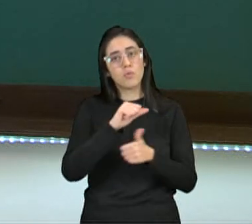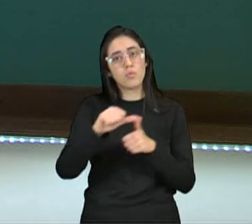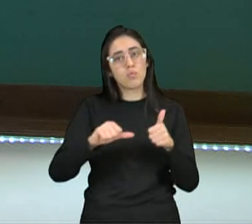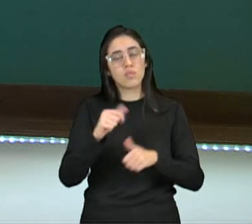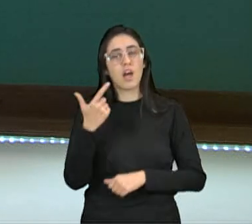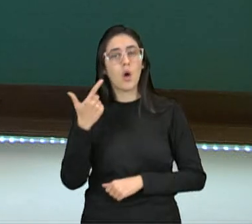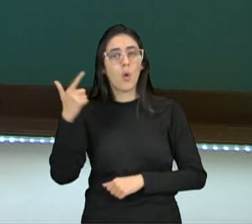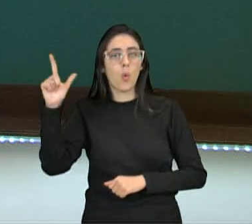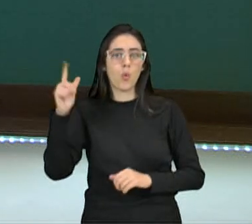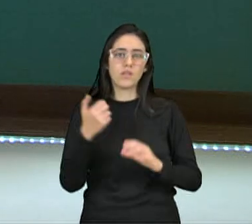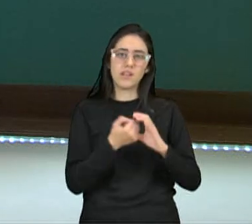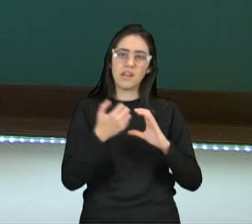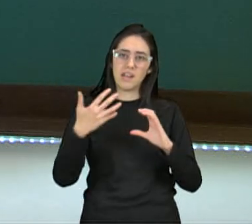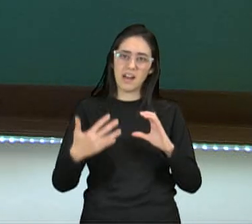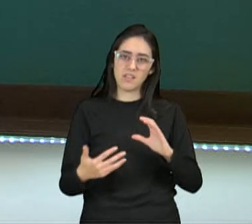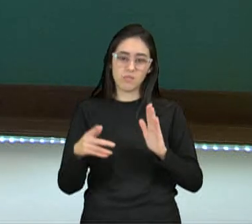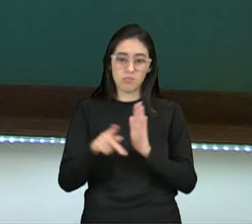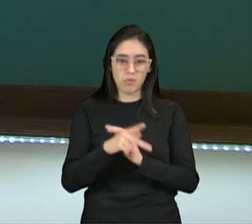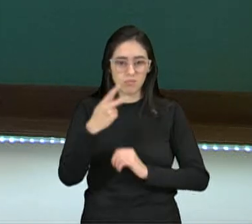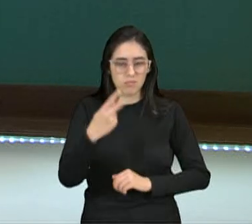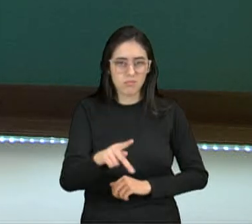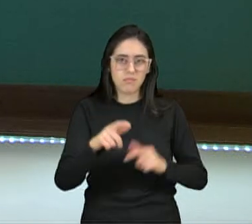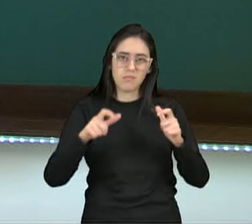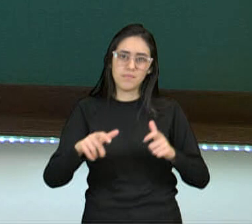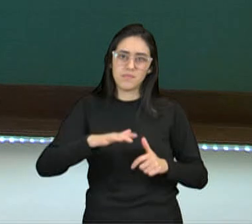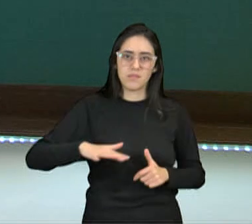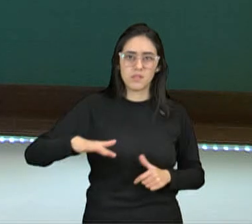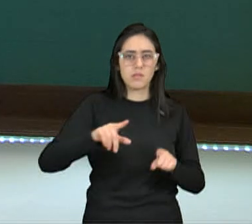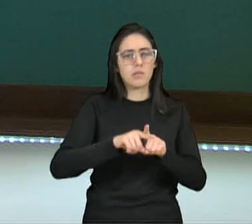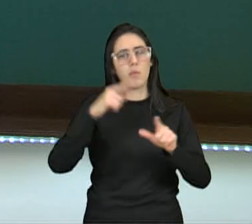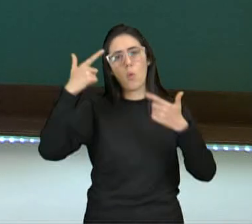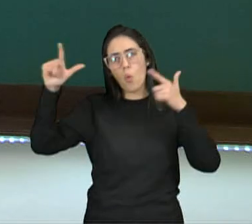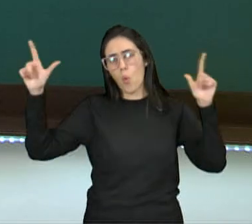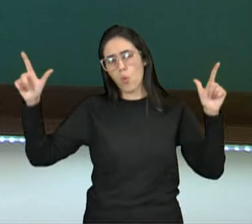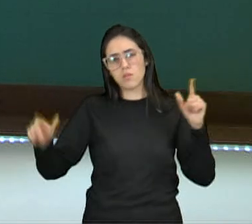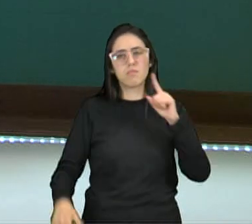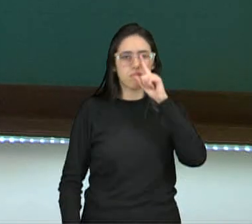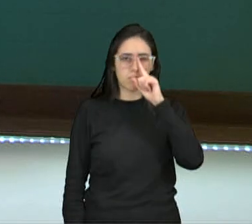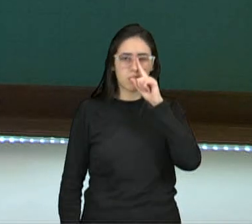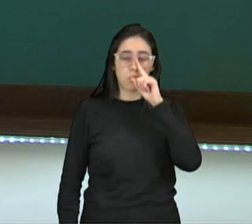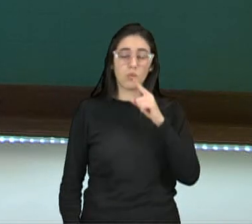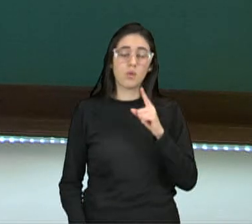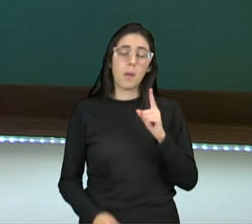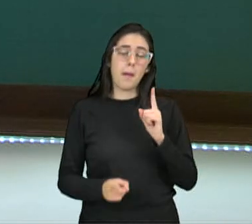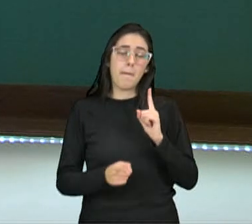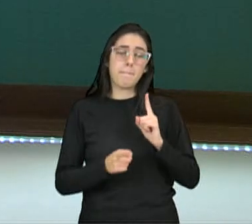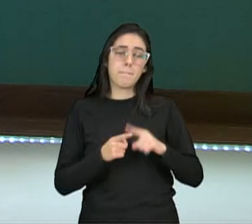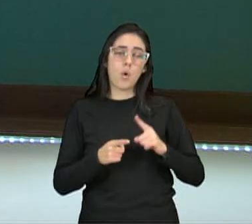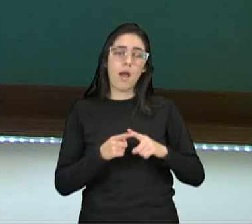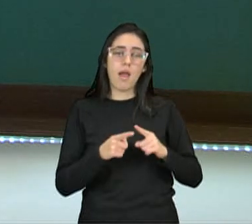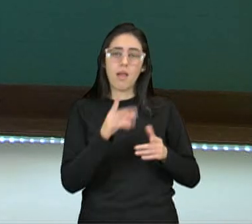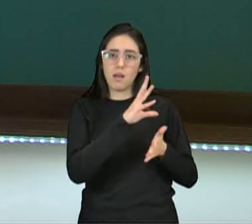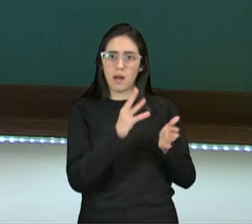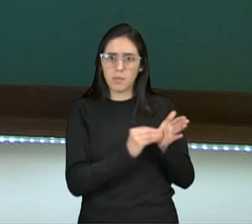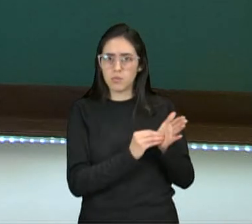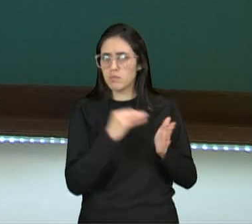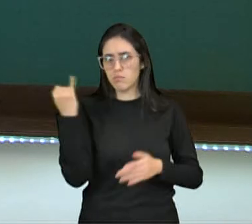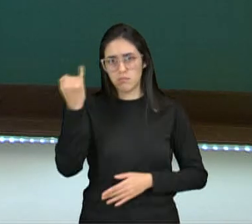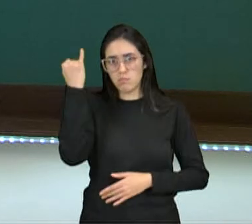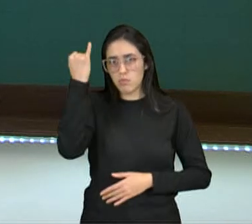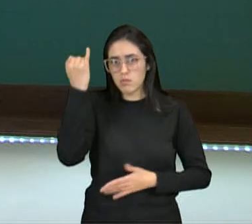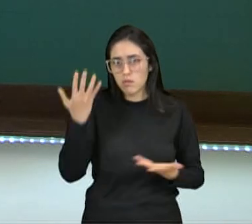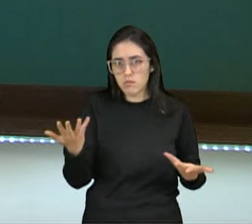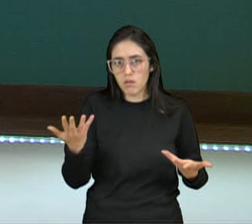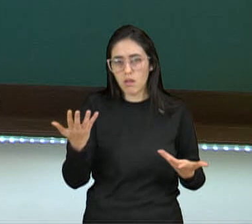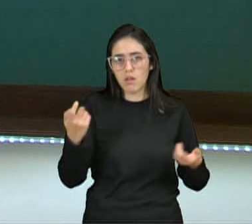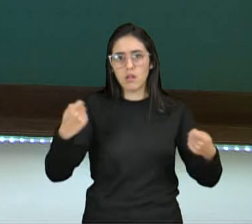características naturais daquela região e de outras regiões, né? Porque a gente sabe que a floresta amazônica é importantíssima para a questão